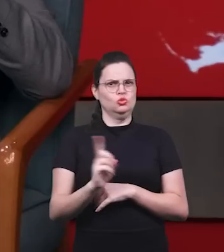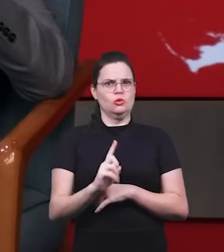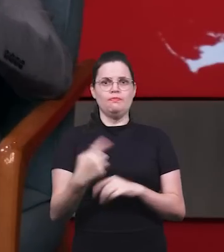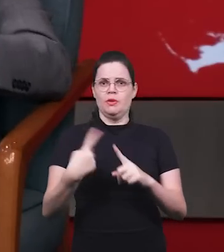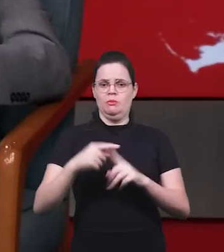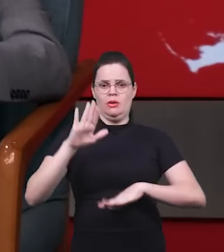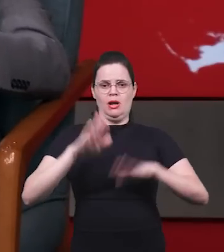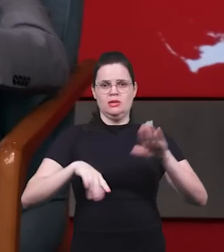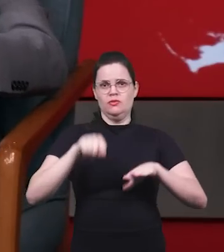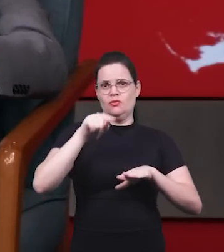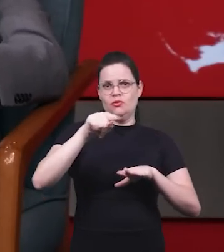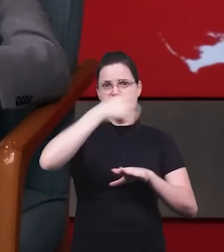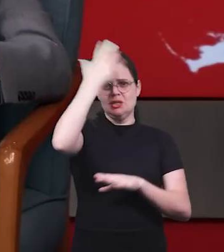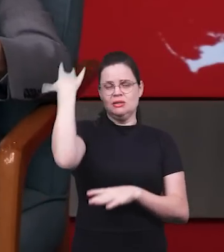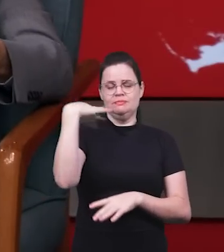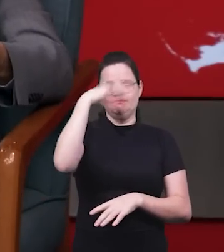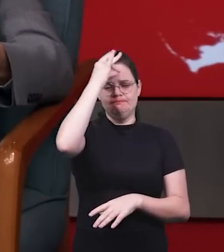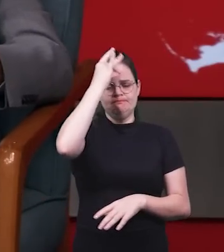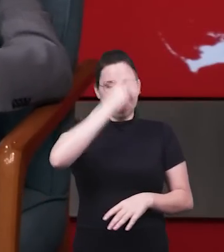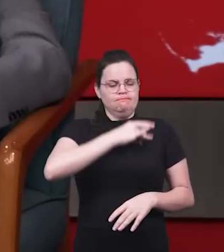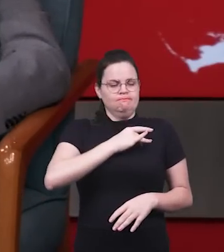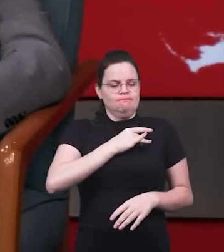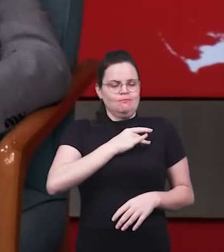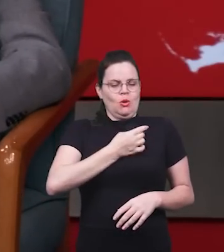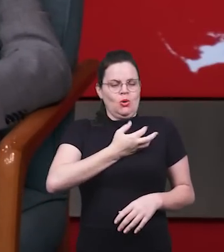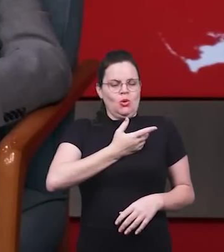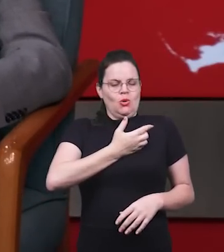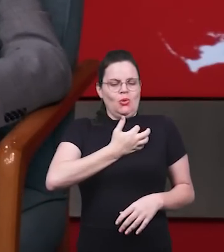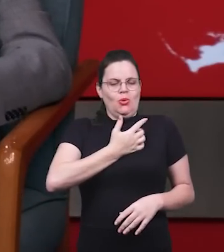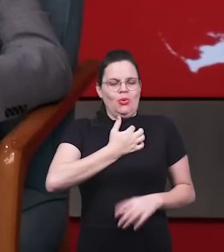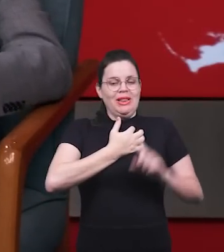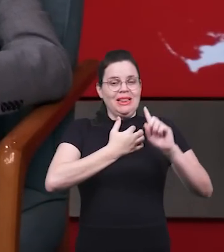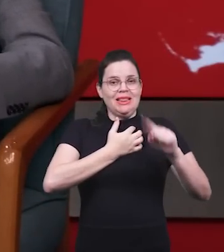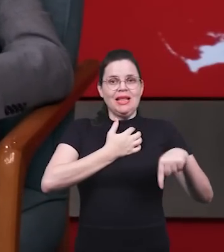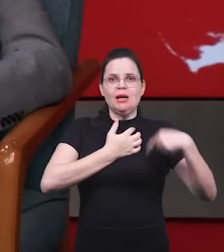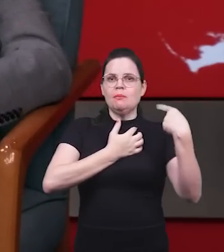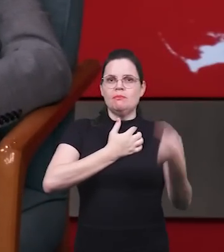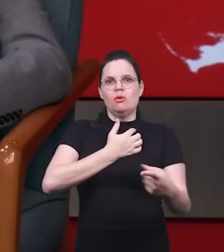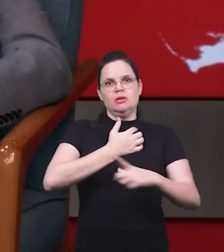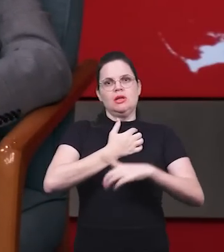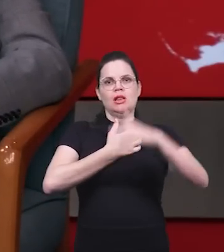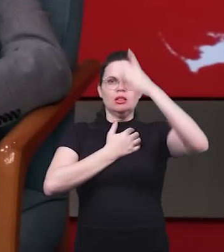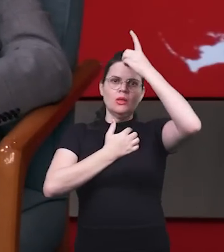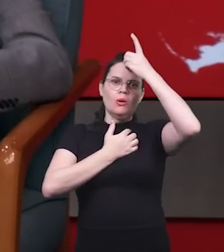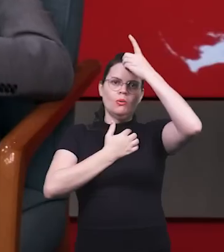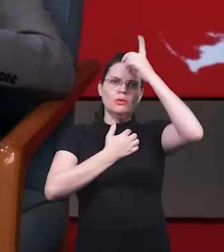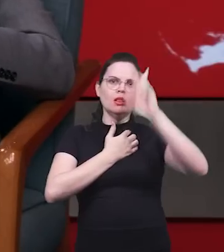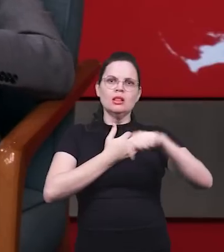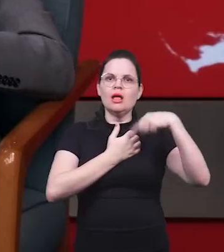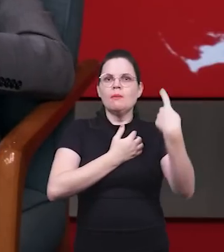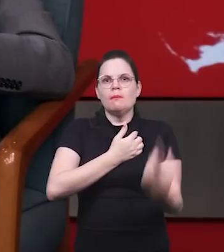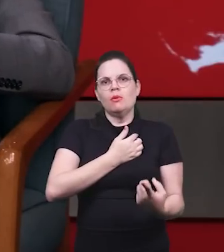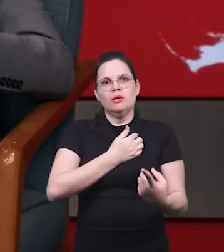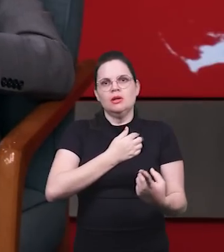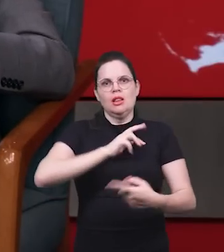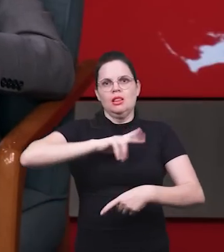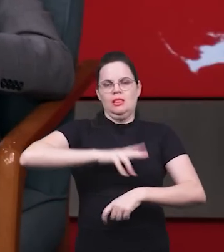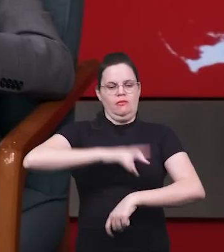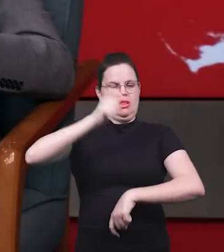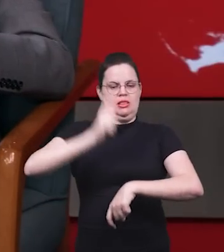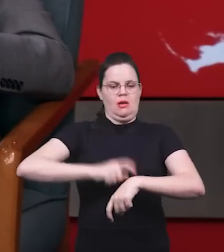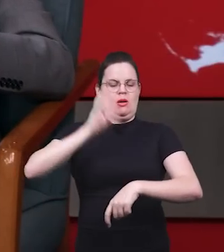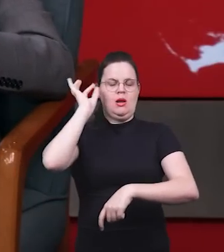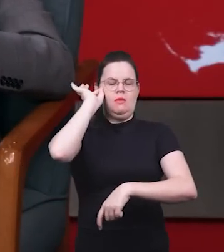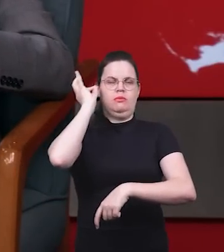com o Espírito Santo e não receber naquele momento dom espiritual, podendo receber depois. Isso